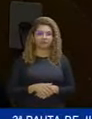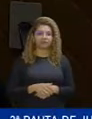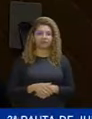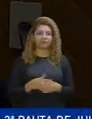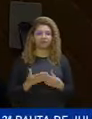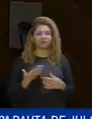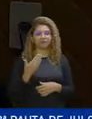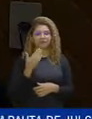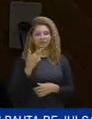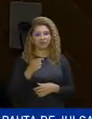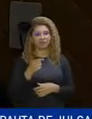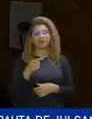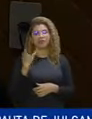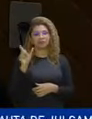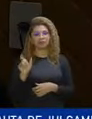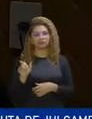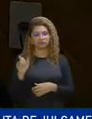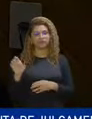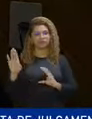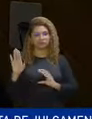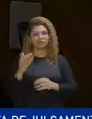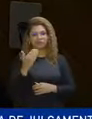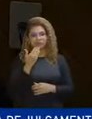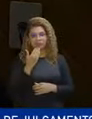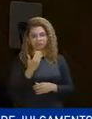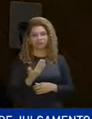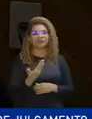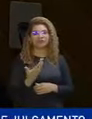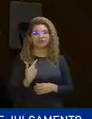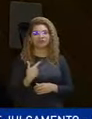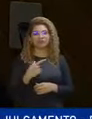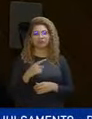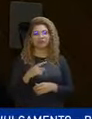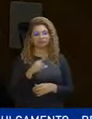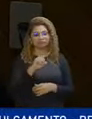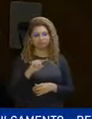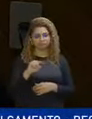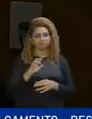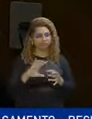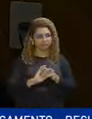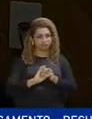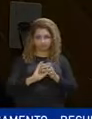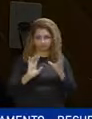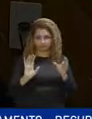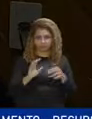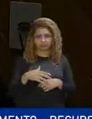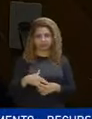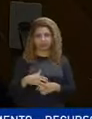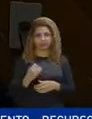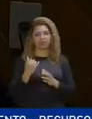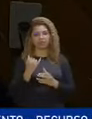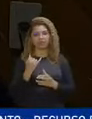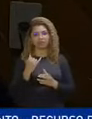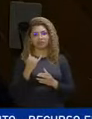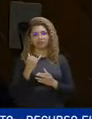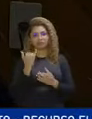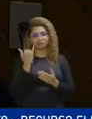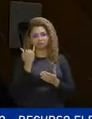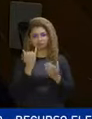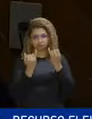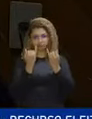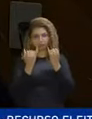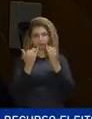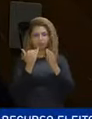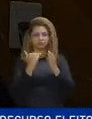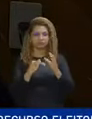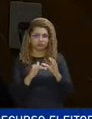requer a declaração da inconstitucionalidade da sentença, que firmou a ausência de quitação eleitoral, bem como o